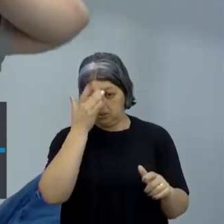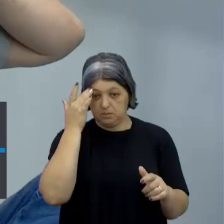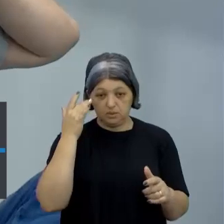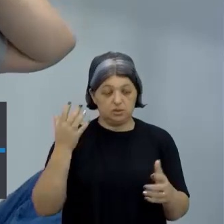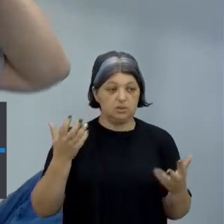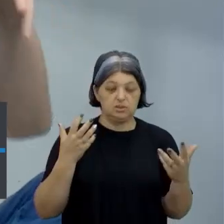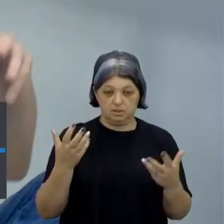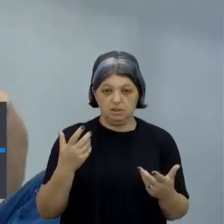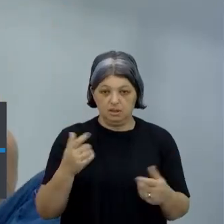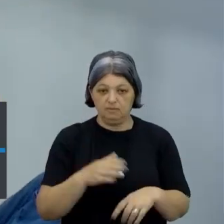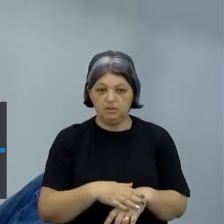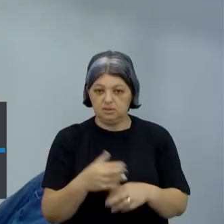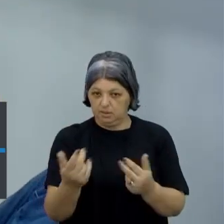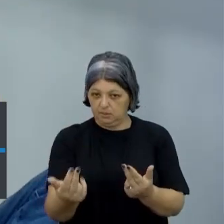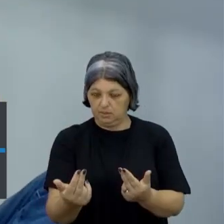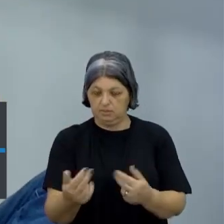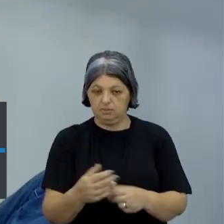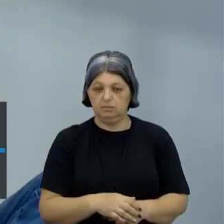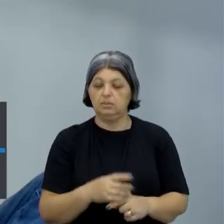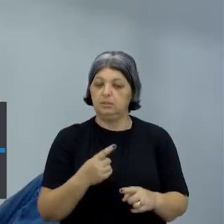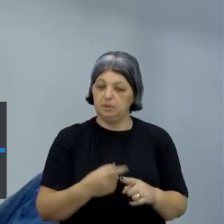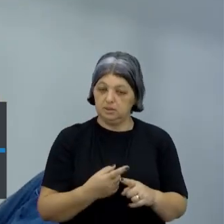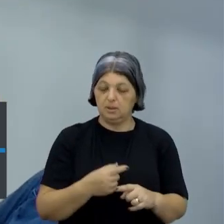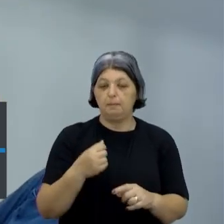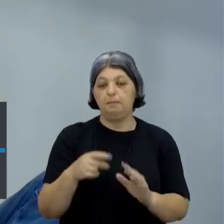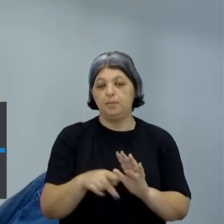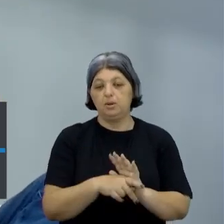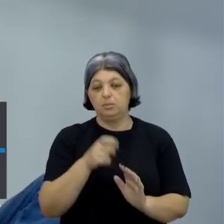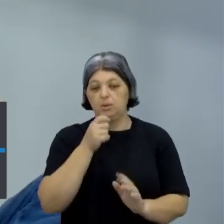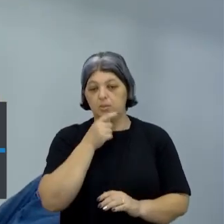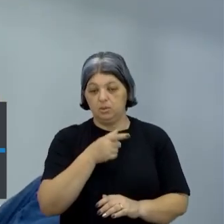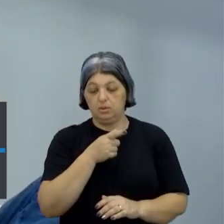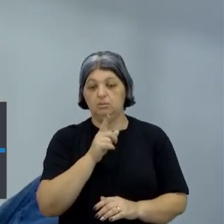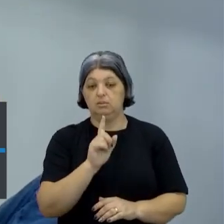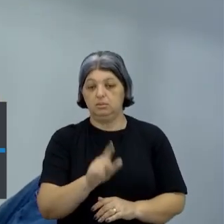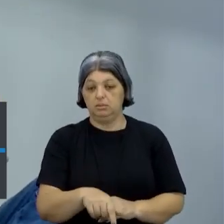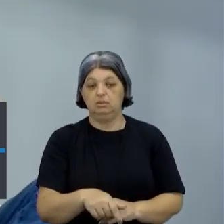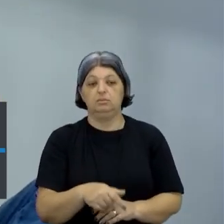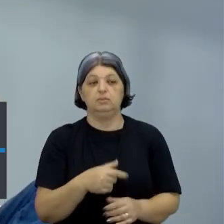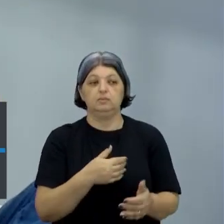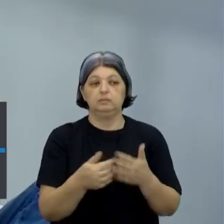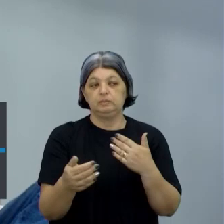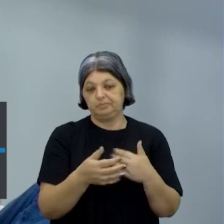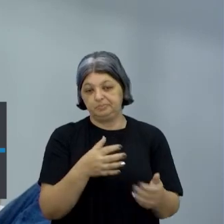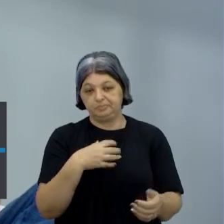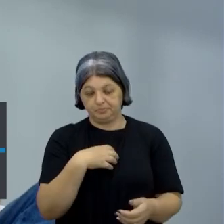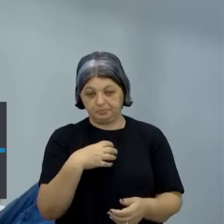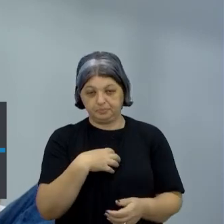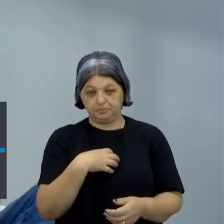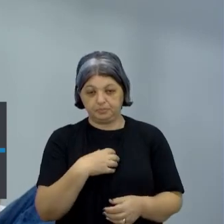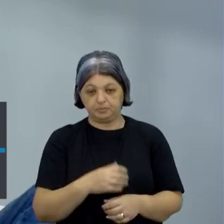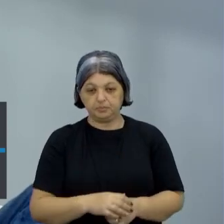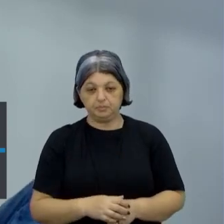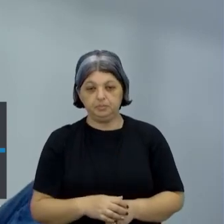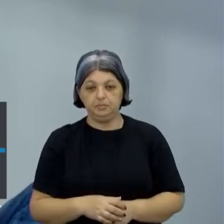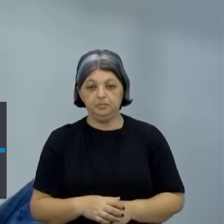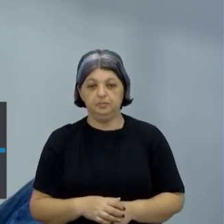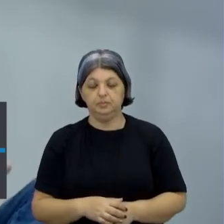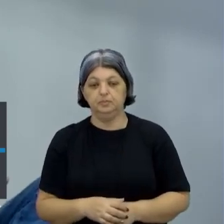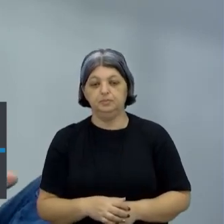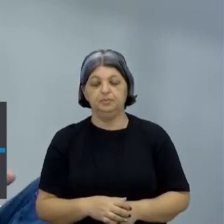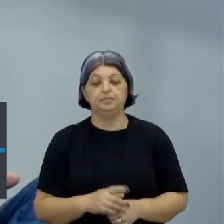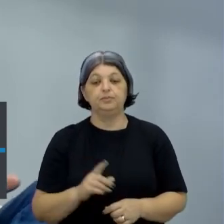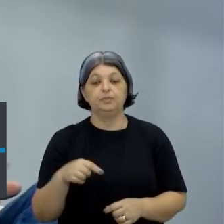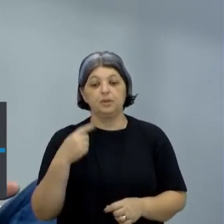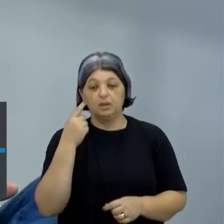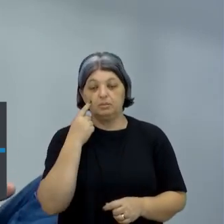temos humor. Porque o humor sempre foi uma ferramenta que funcionou muito em qualquer situação. Então, quando alguma